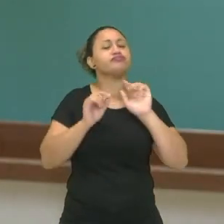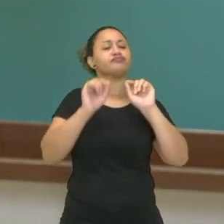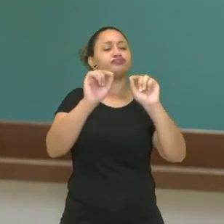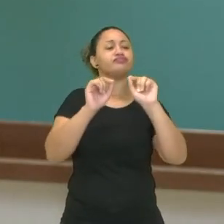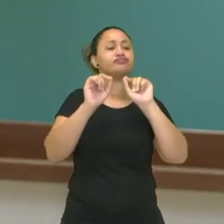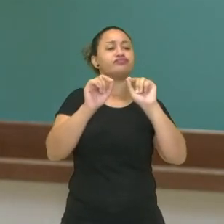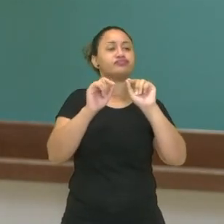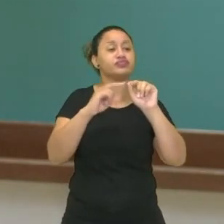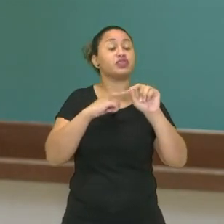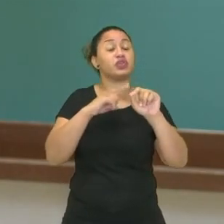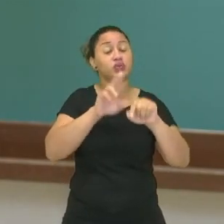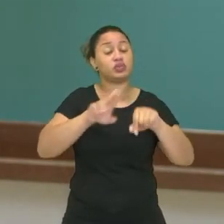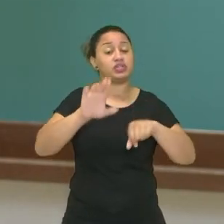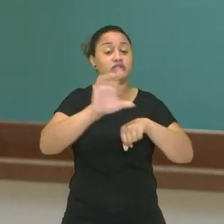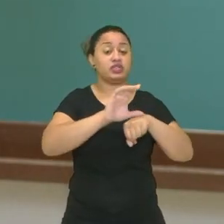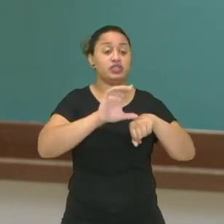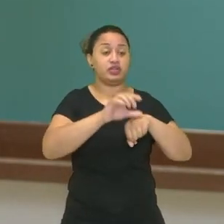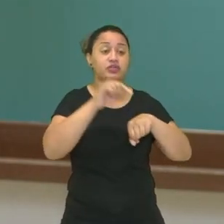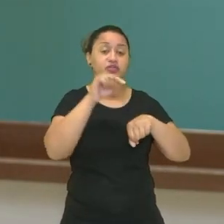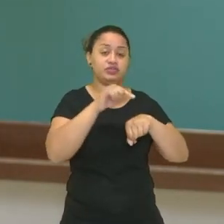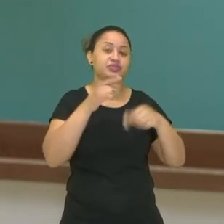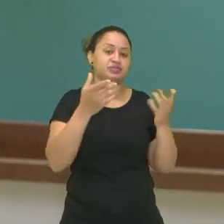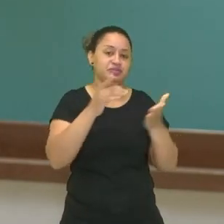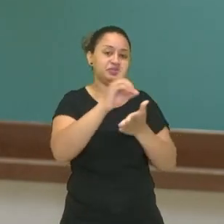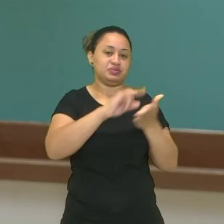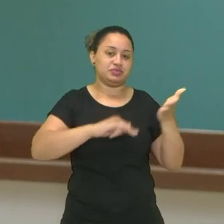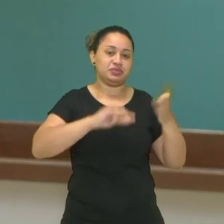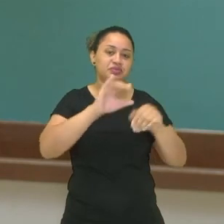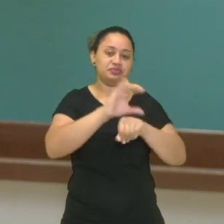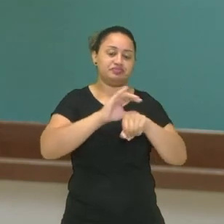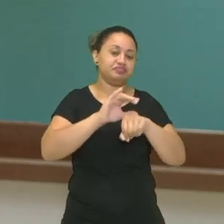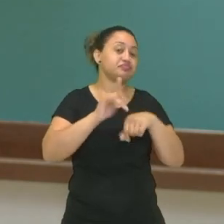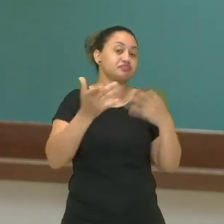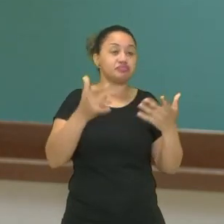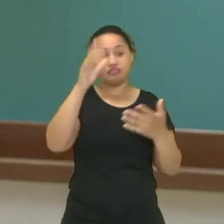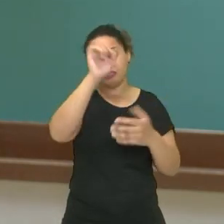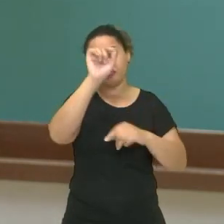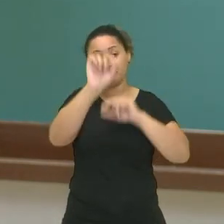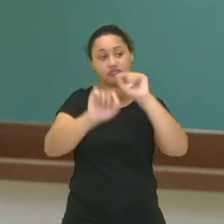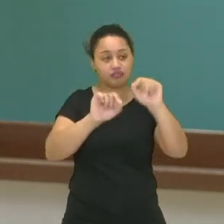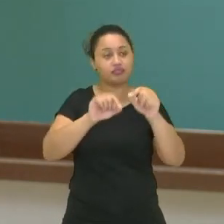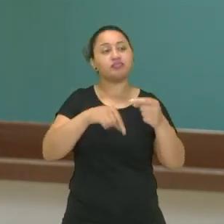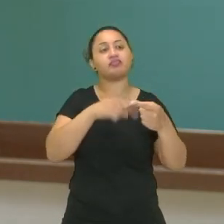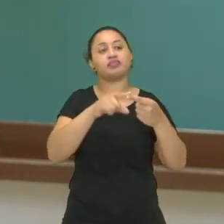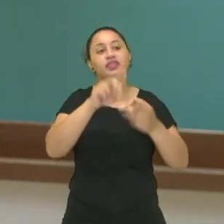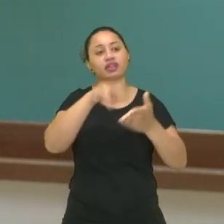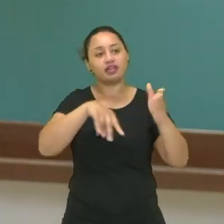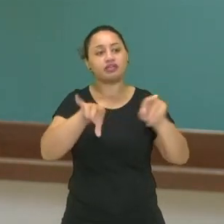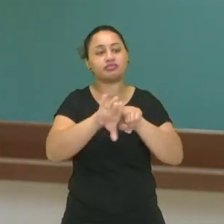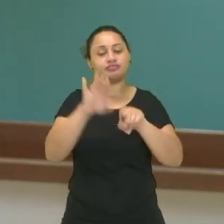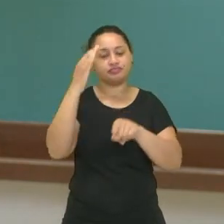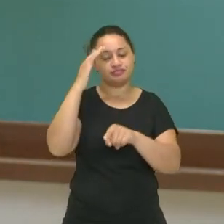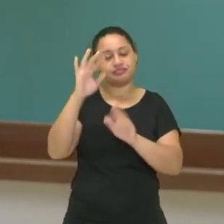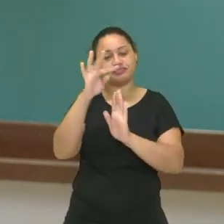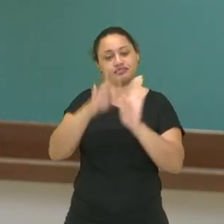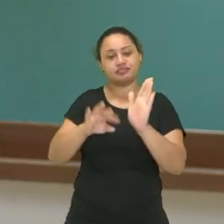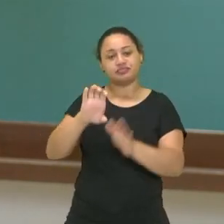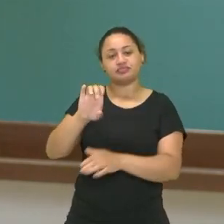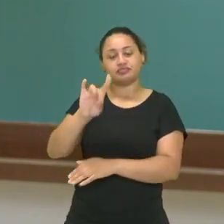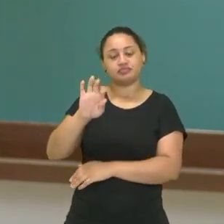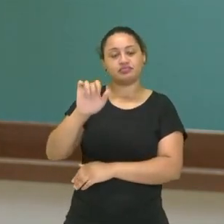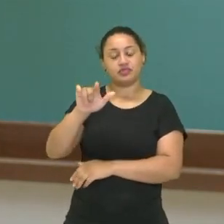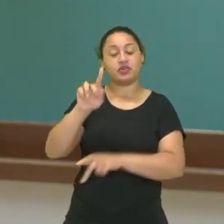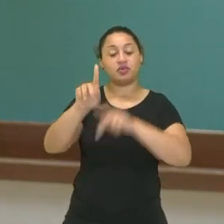Com a Constituição. Então, o que aprendemos? Lemos e interpretamos um editorial sobre povos